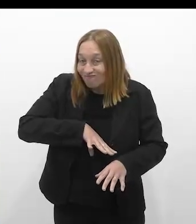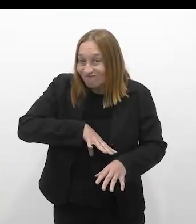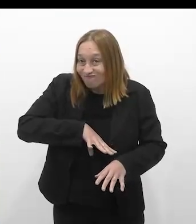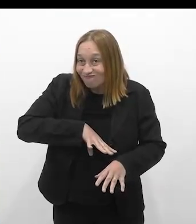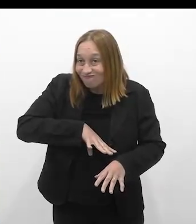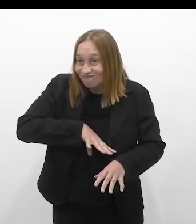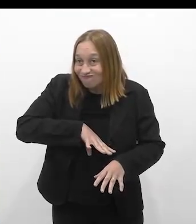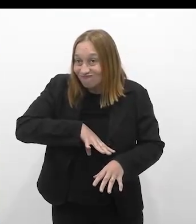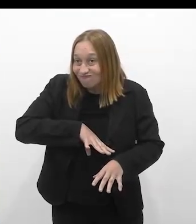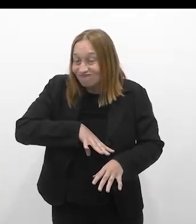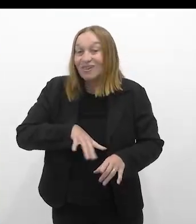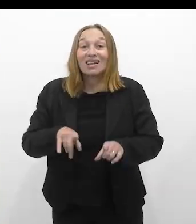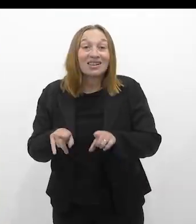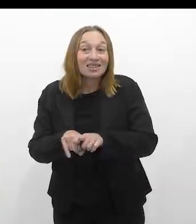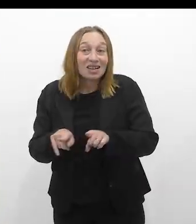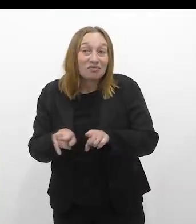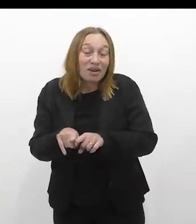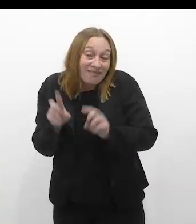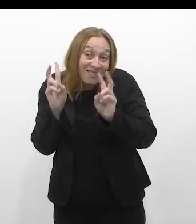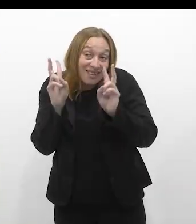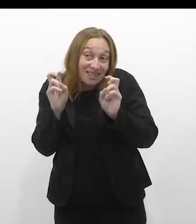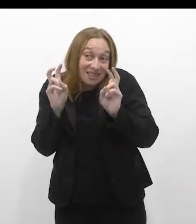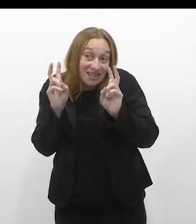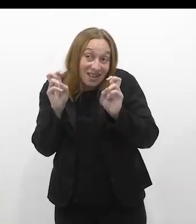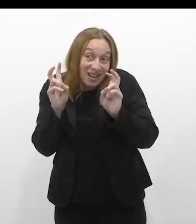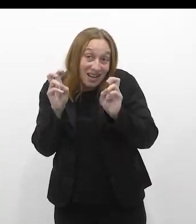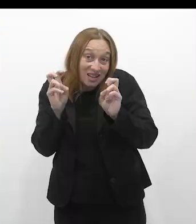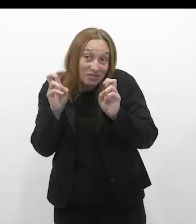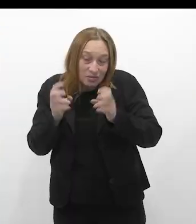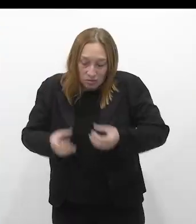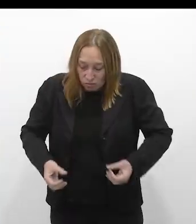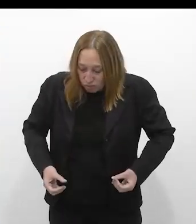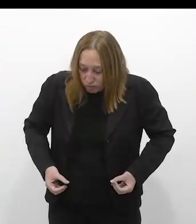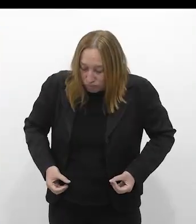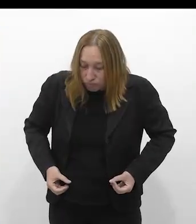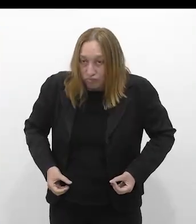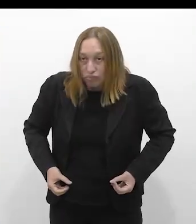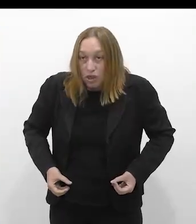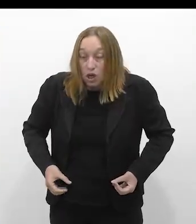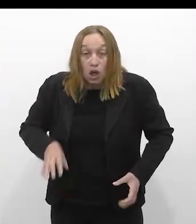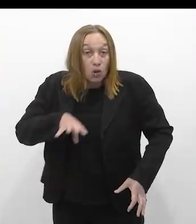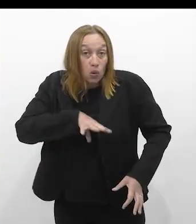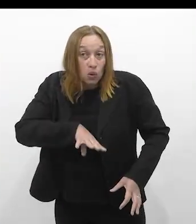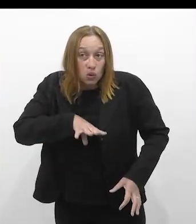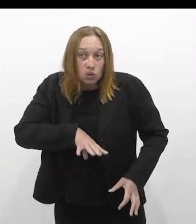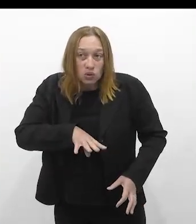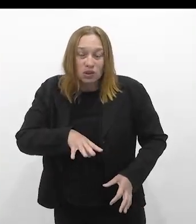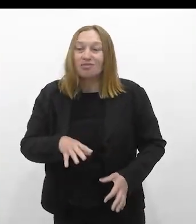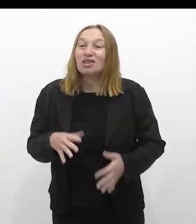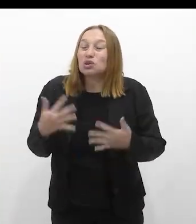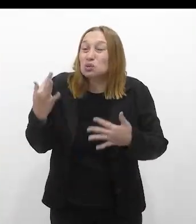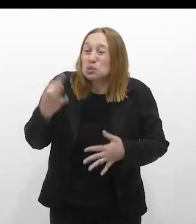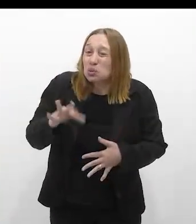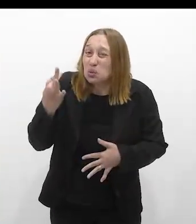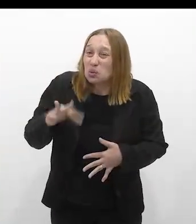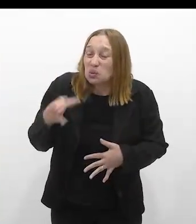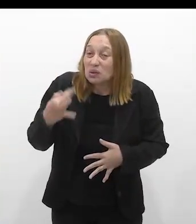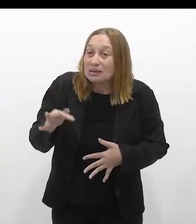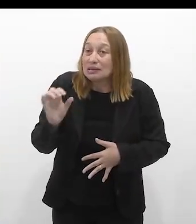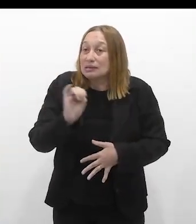também menstrua, entre aspas, nos focos da barriga. E isso gera dor,